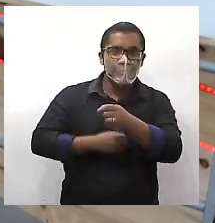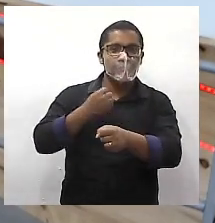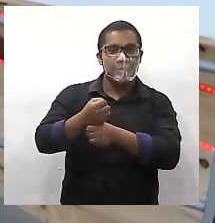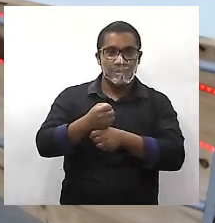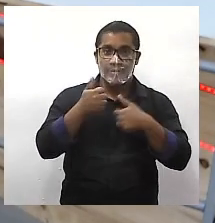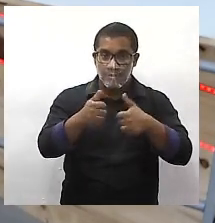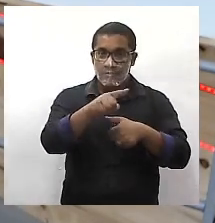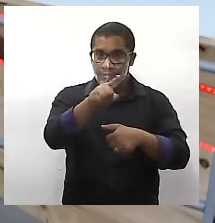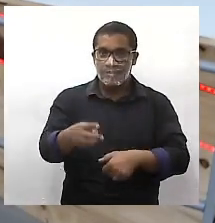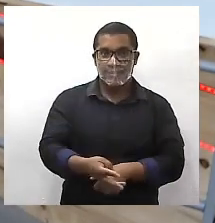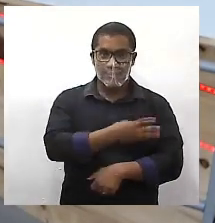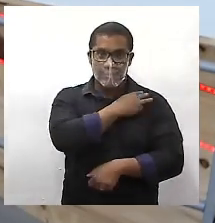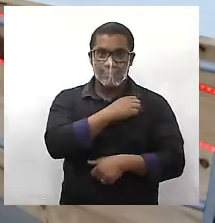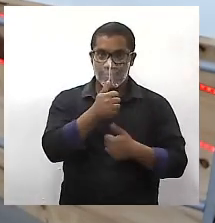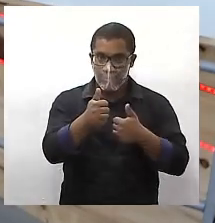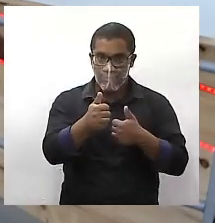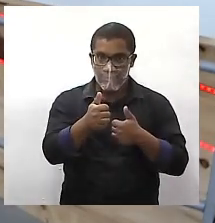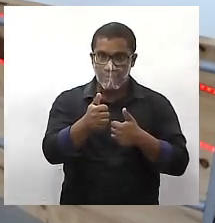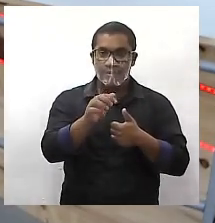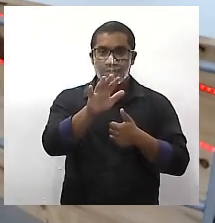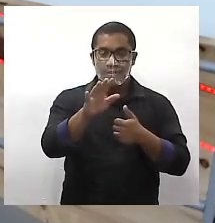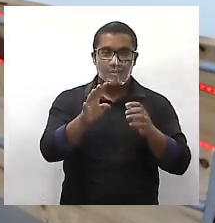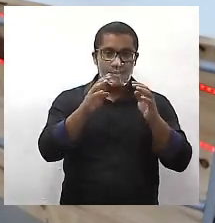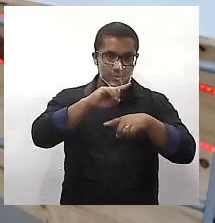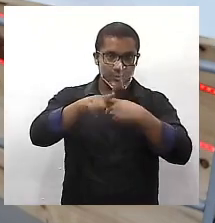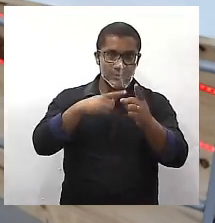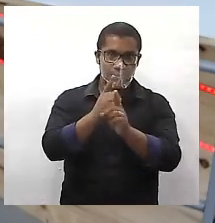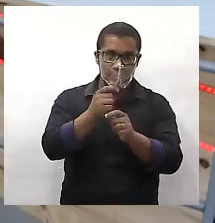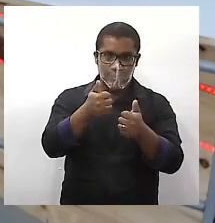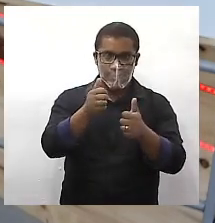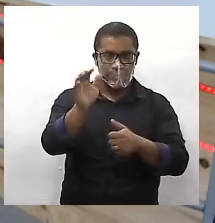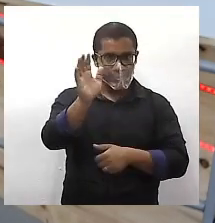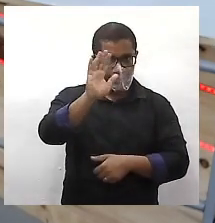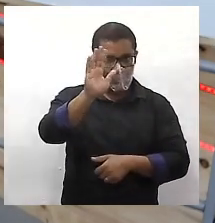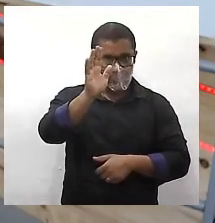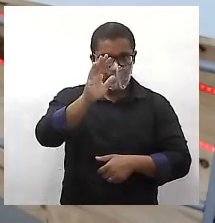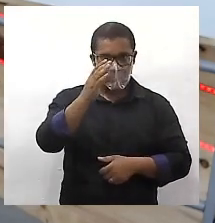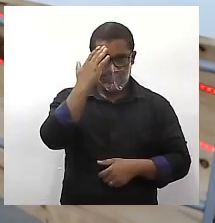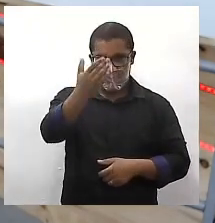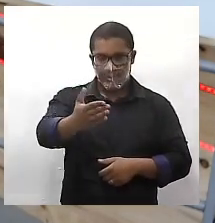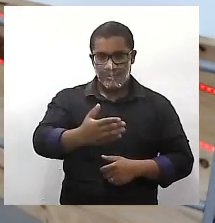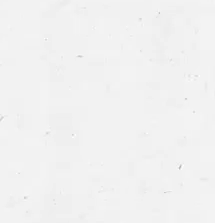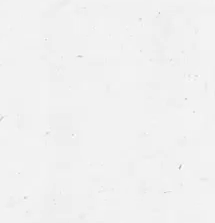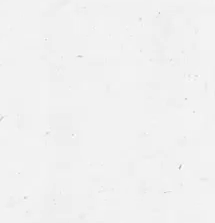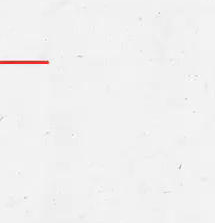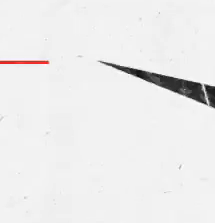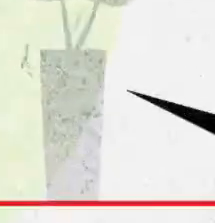dos terceiros anos, tá? Ó, a gente se encontra na próxima, viu? Beijo, valeu!